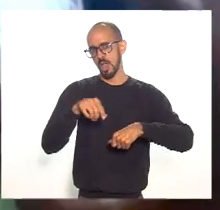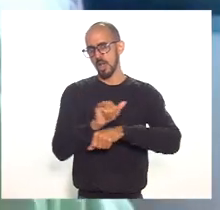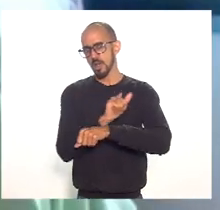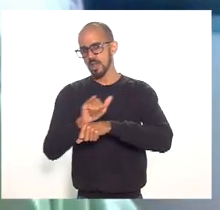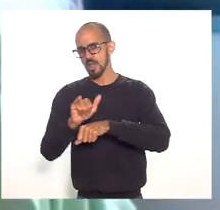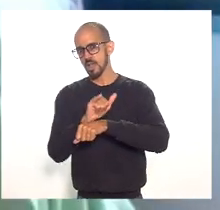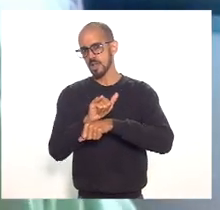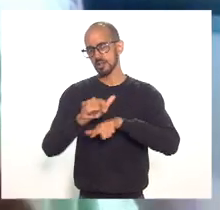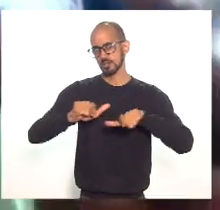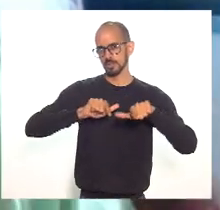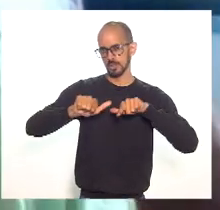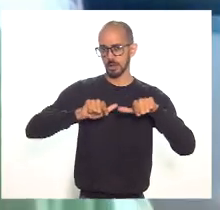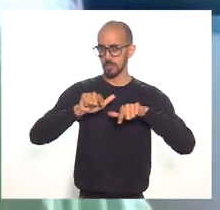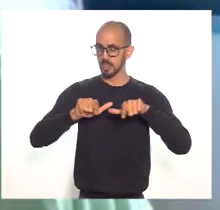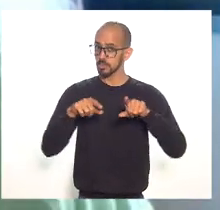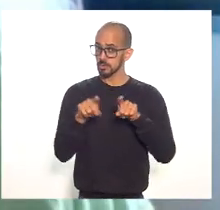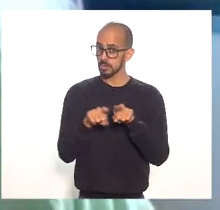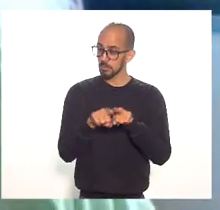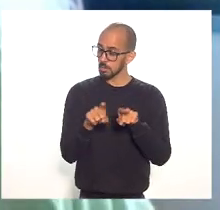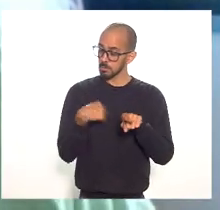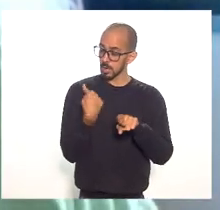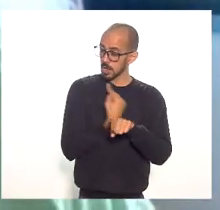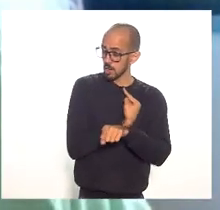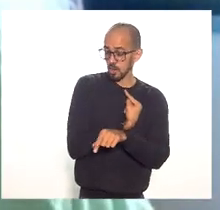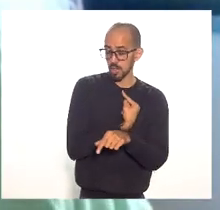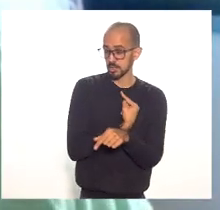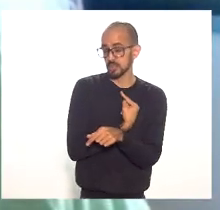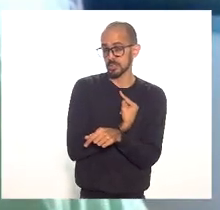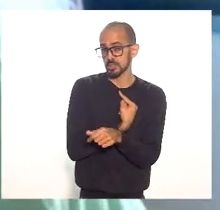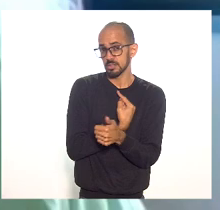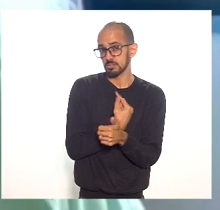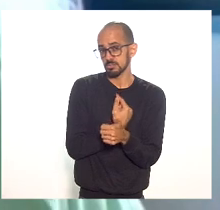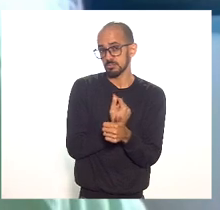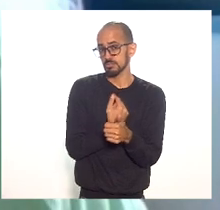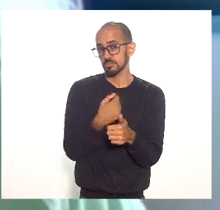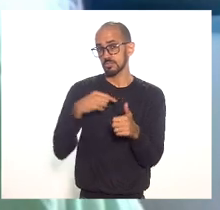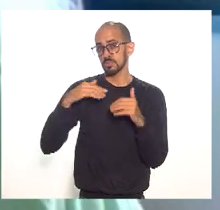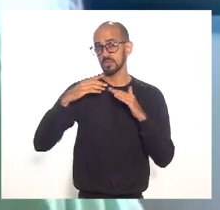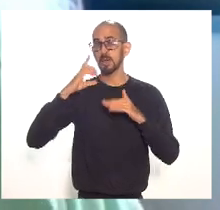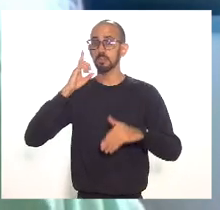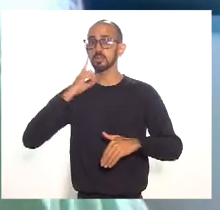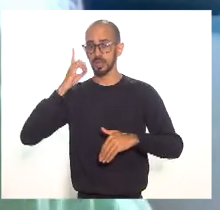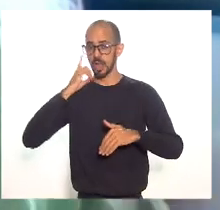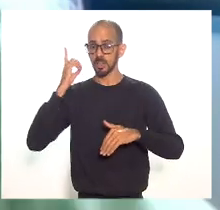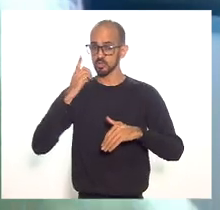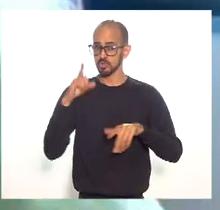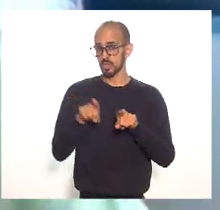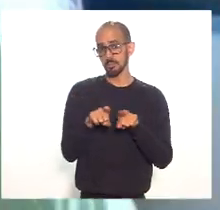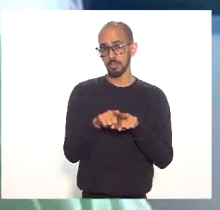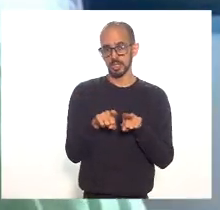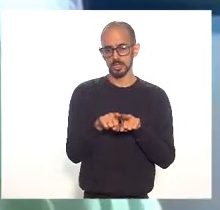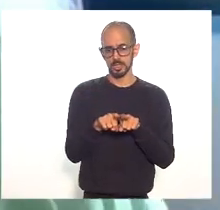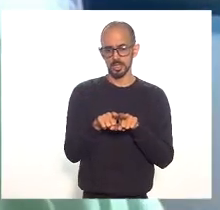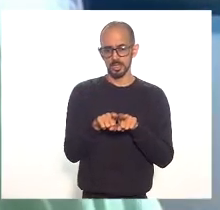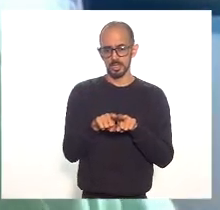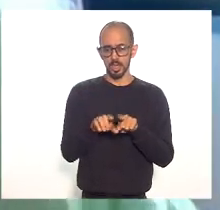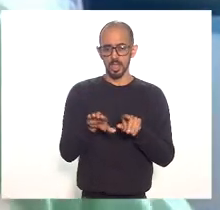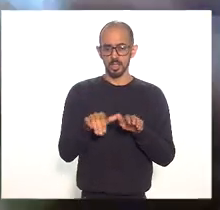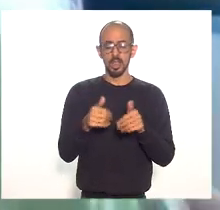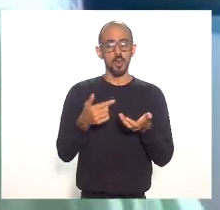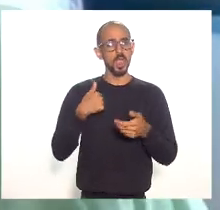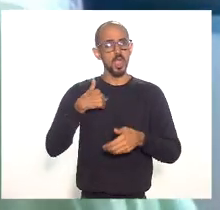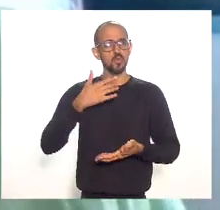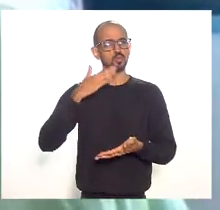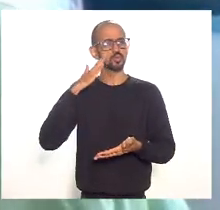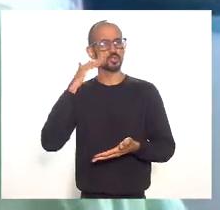trabalho, inclusive, para a nossa Assembleia Legislativa. Eu estou convencido que todos os deputados da Assembleia,